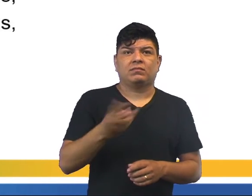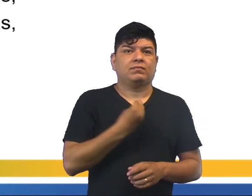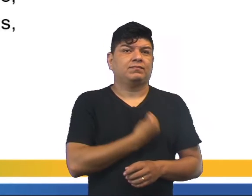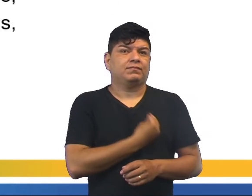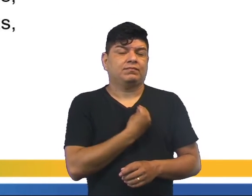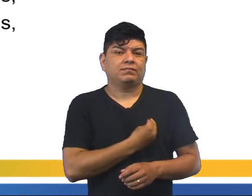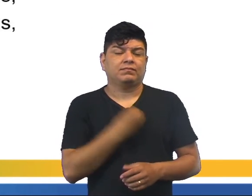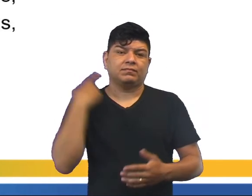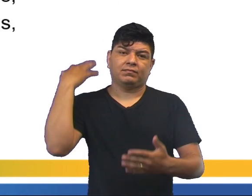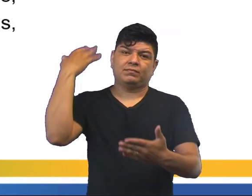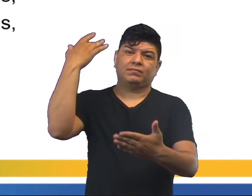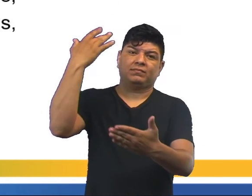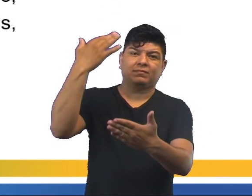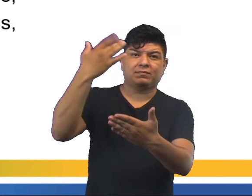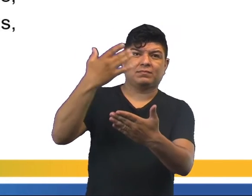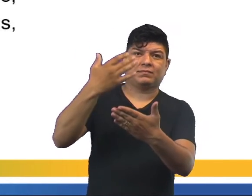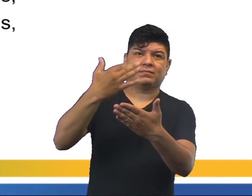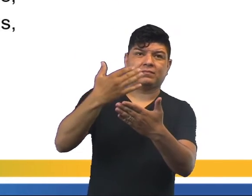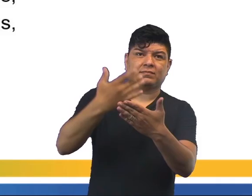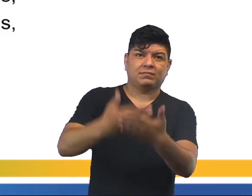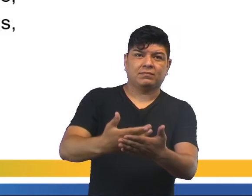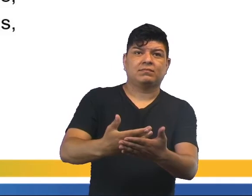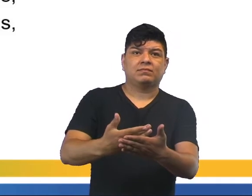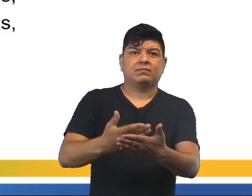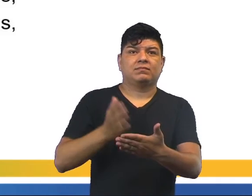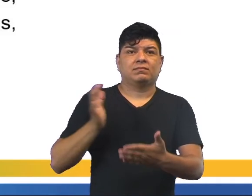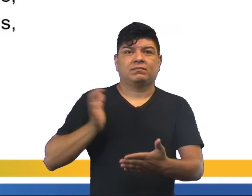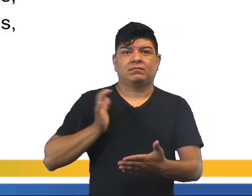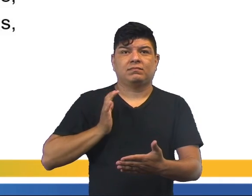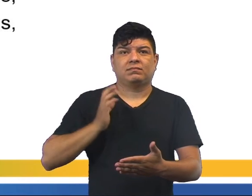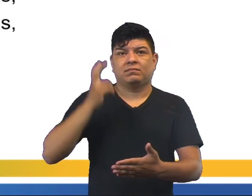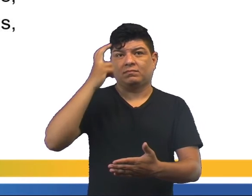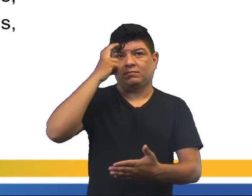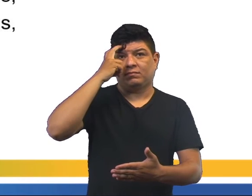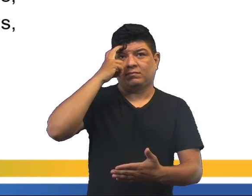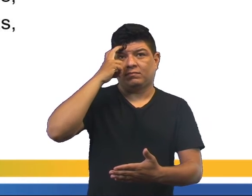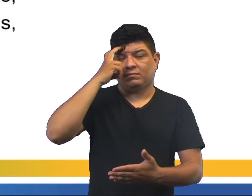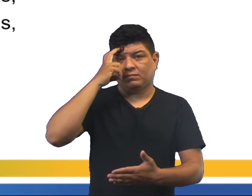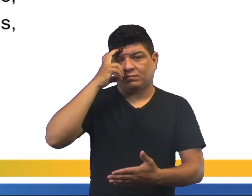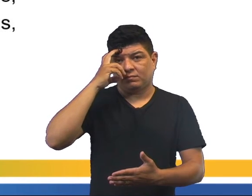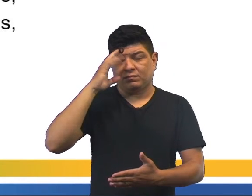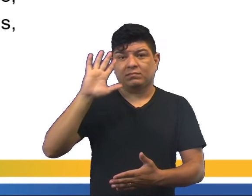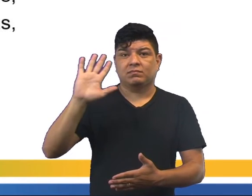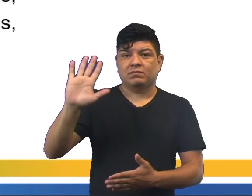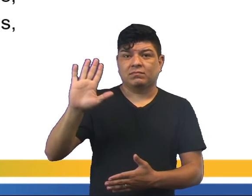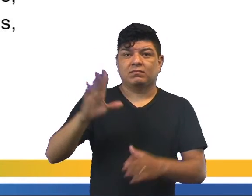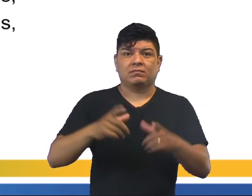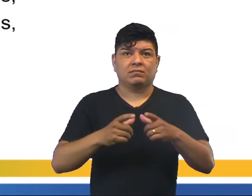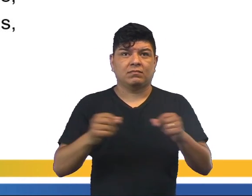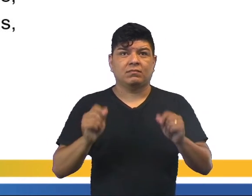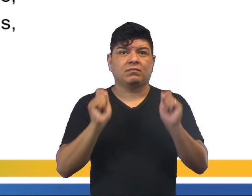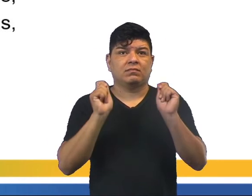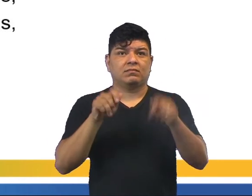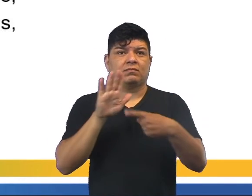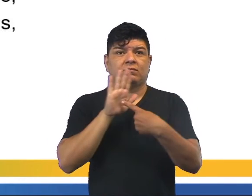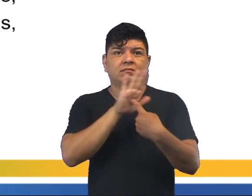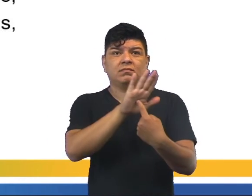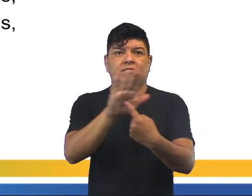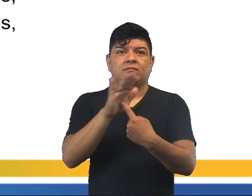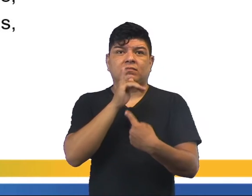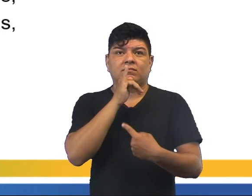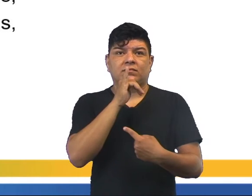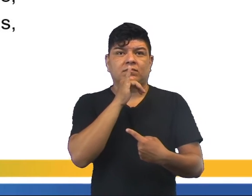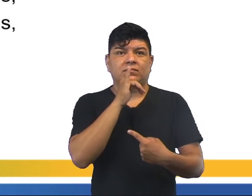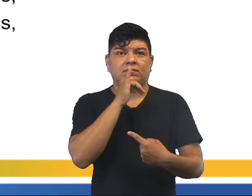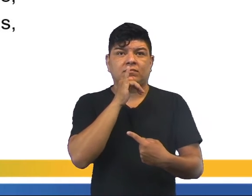continuam presentes, né, até os dias de hoje, enriquecendo a cultura, né, ocidental, podendo destacar como os